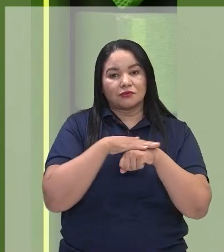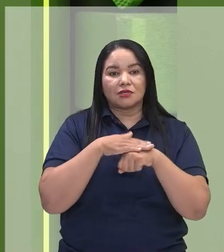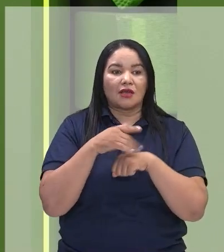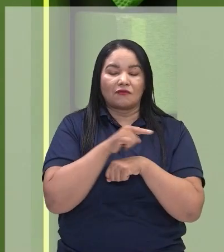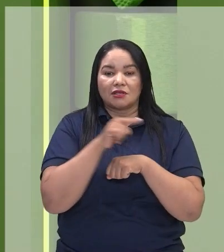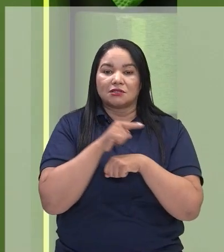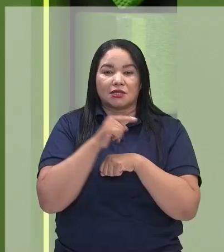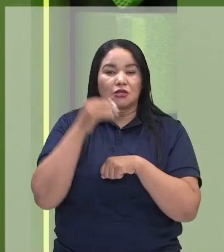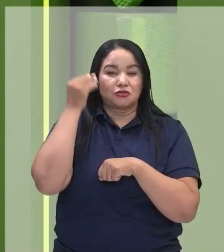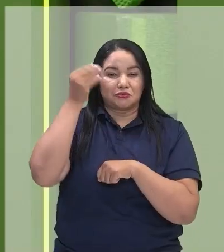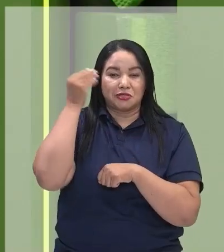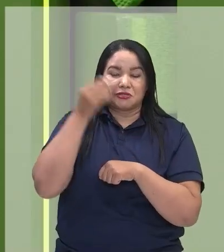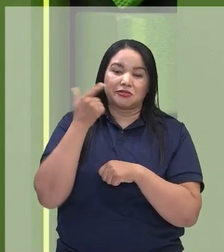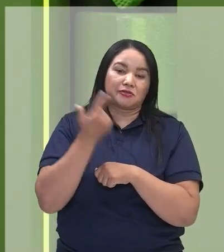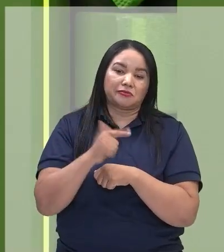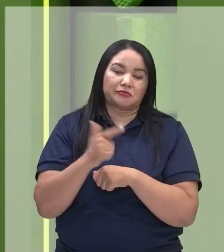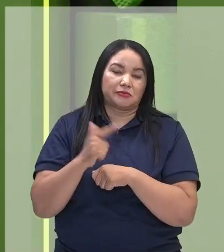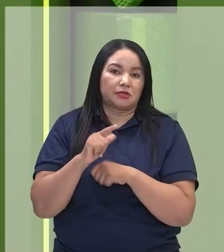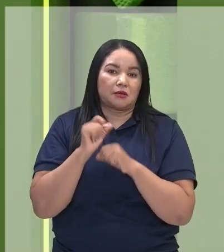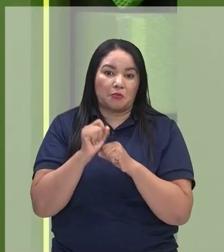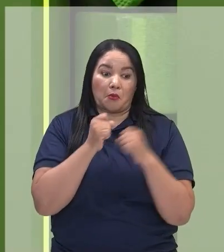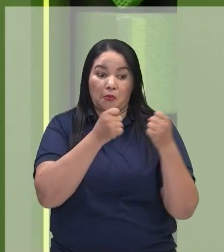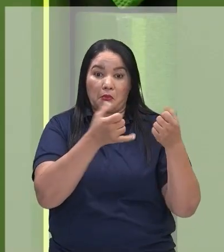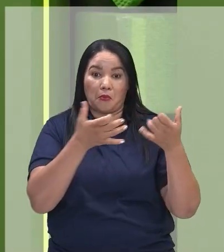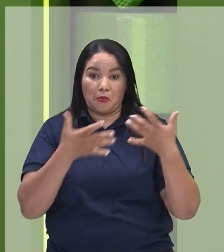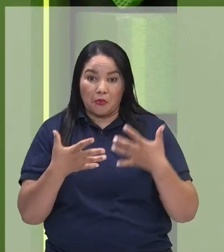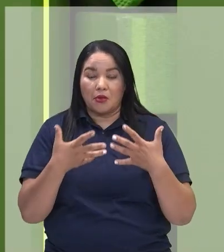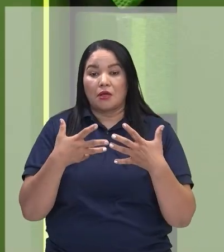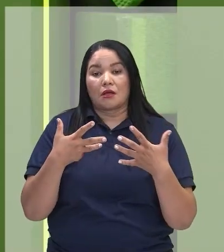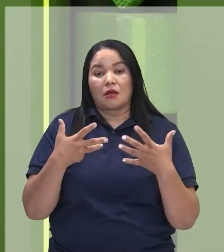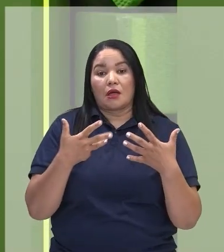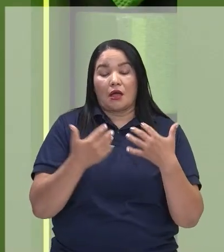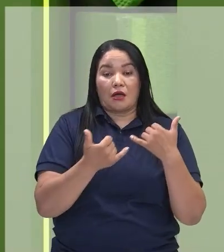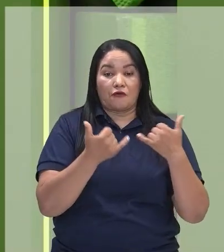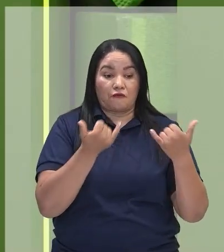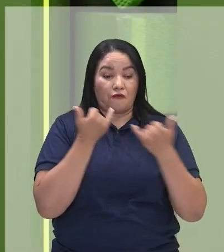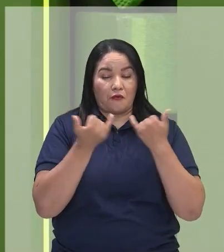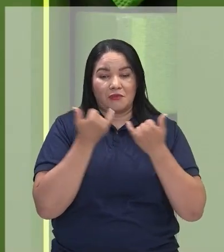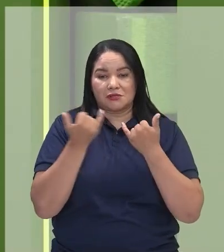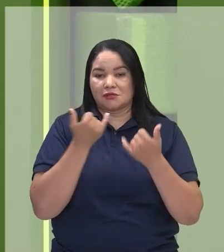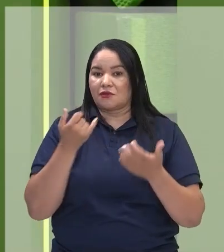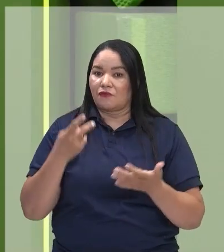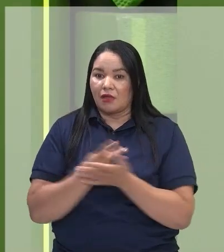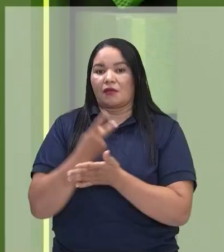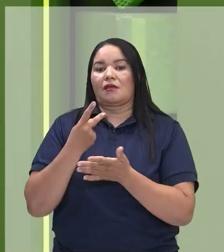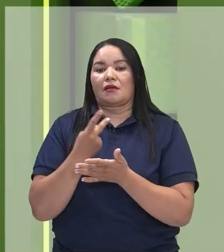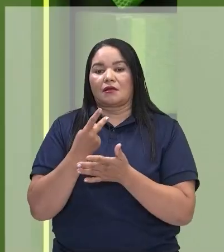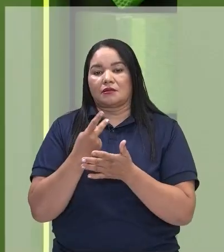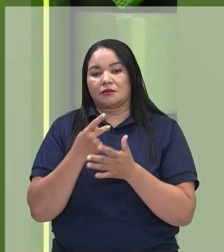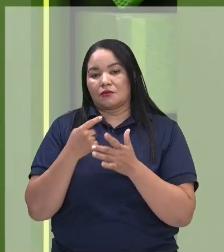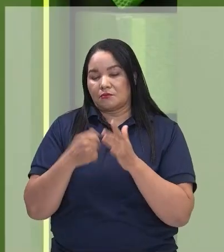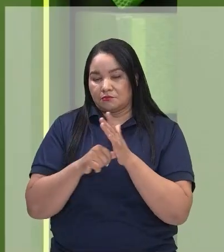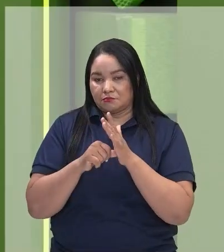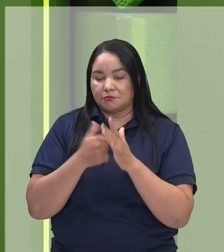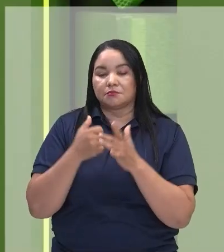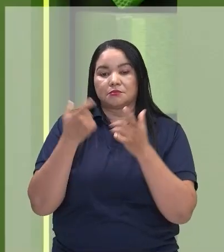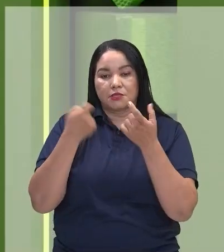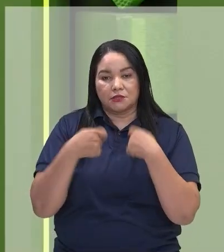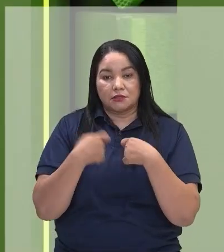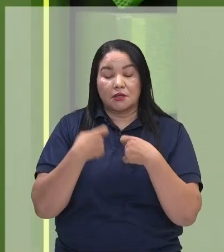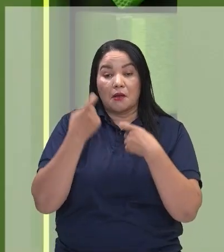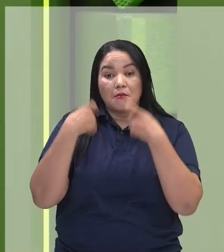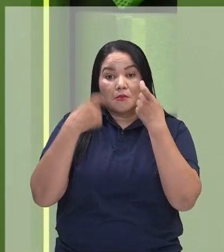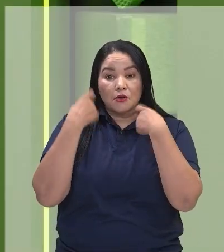têm experiência, né, e podem até transmitir informações erradas, equivocadas. Então é por isso que a gente precisa se